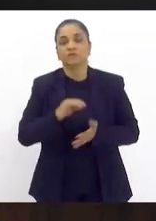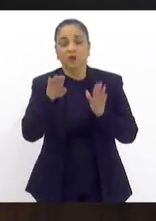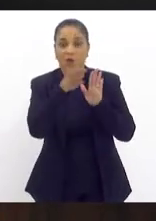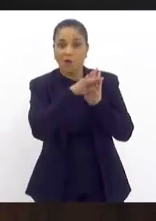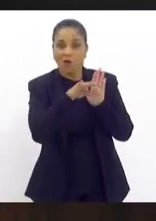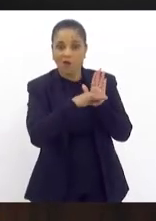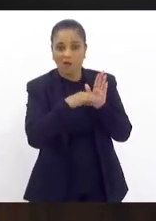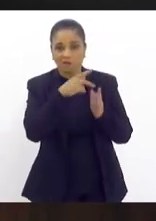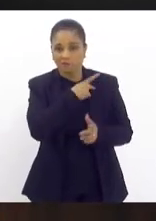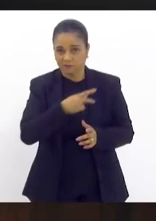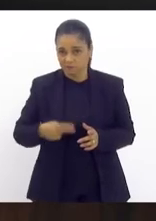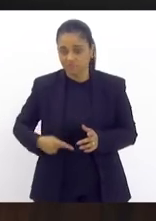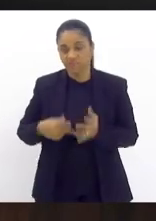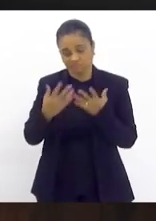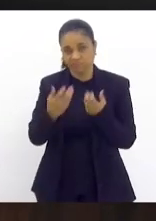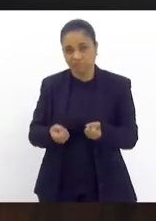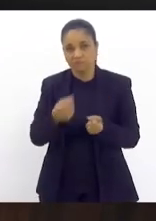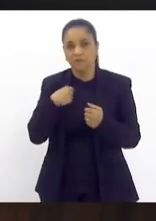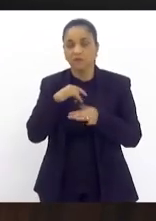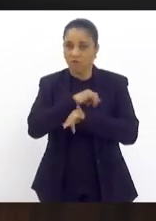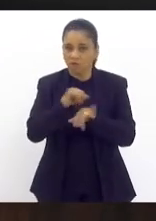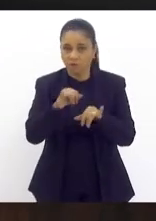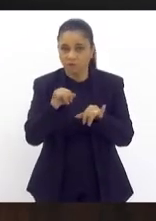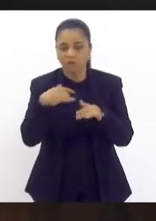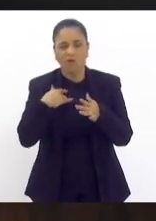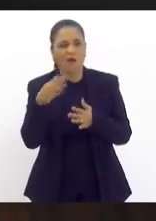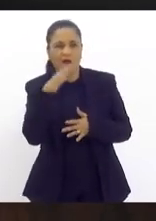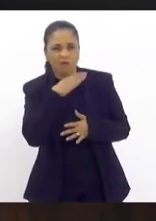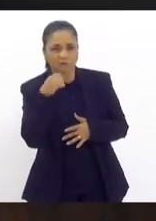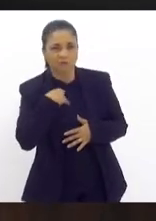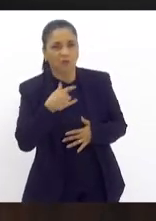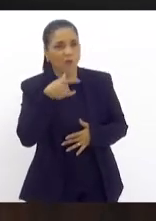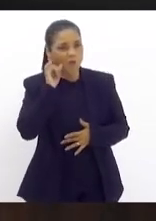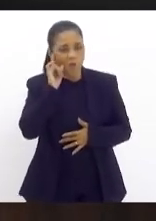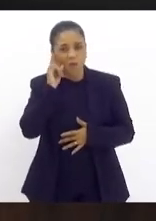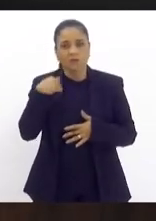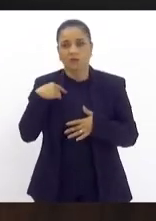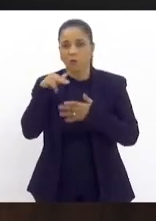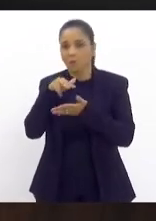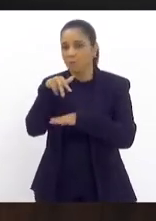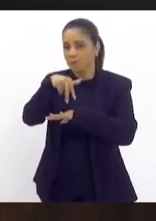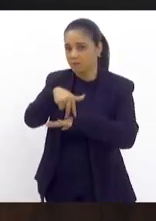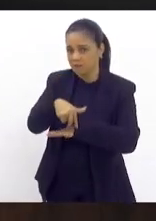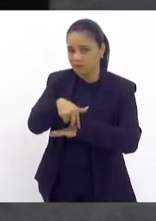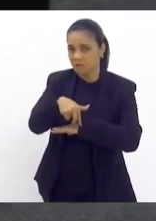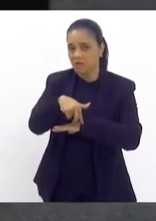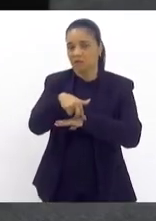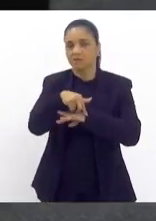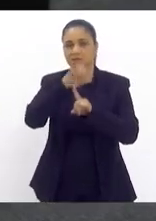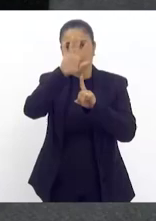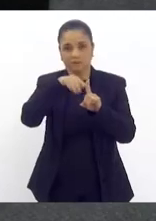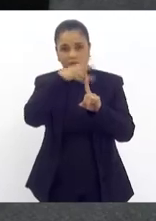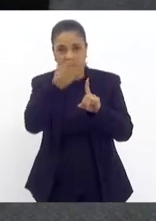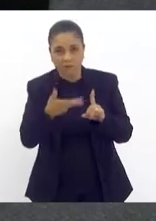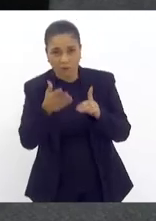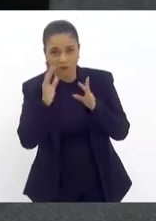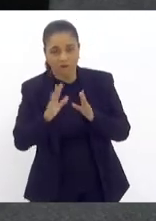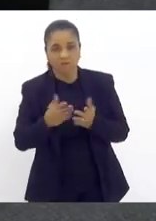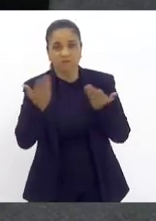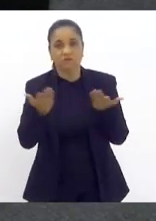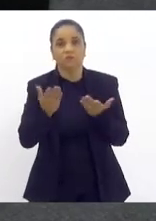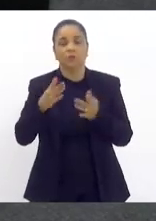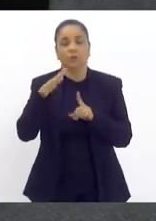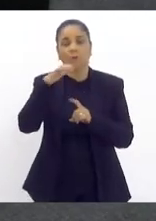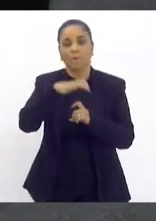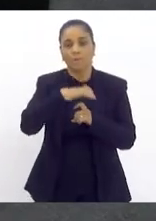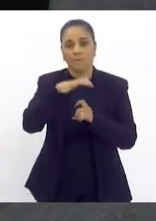presidenta. Concedida. Uma informação rapidinho. Ontem eu estive presente na cerimônia de aniversário de 20 anos do Parque